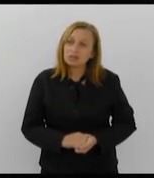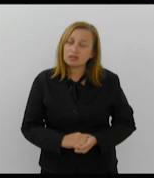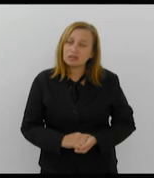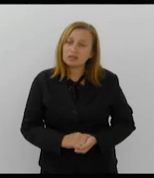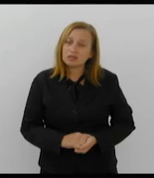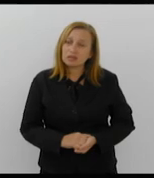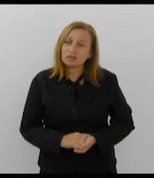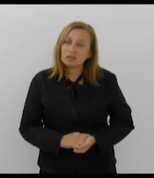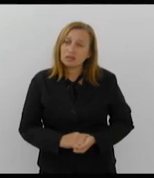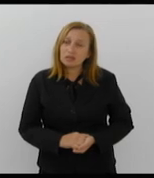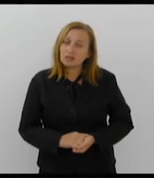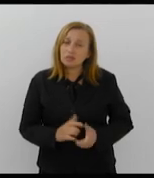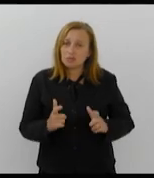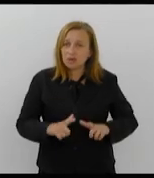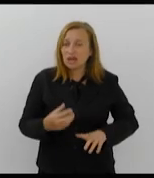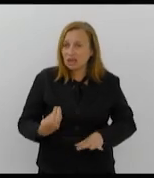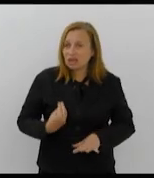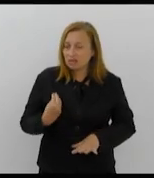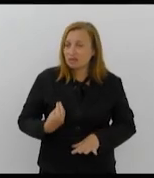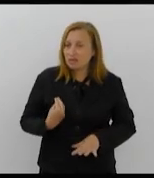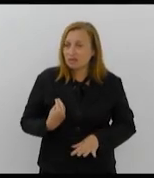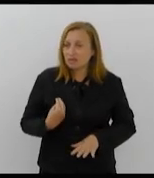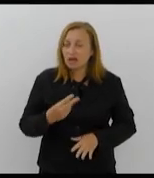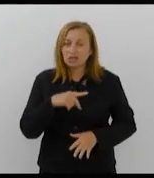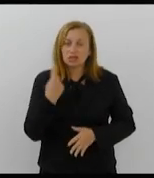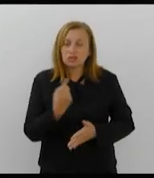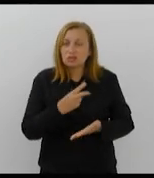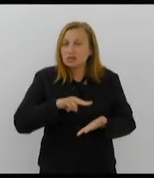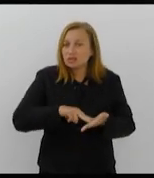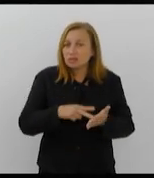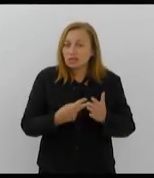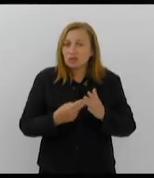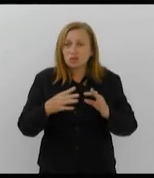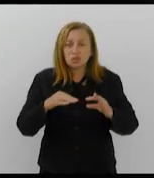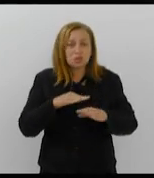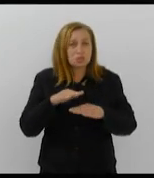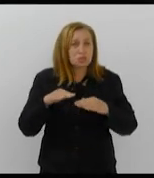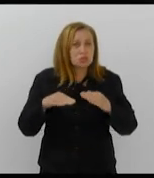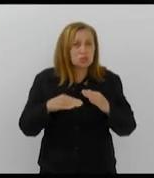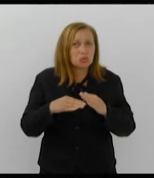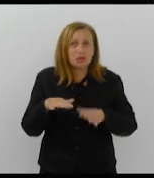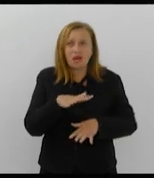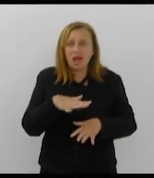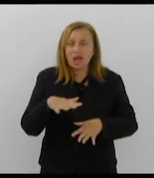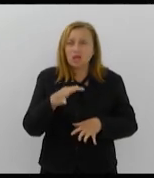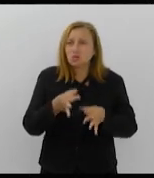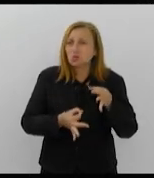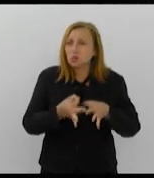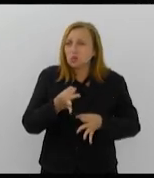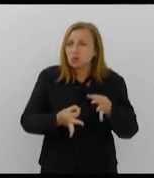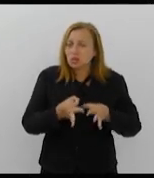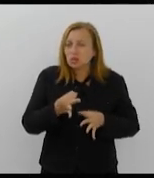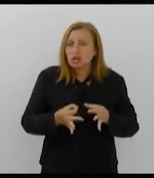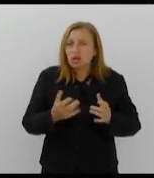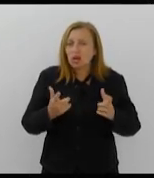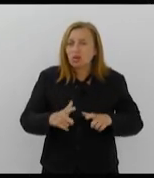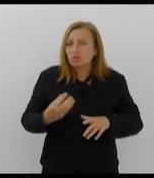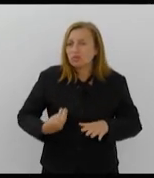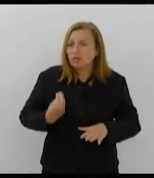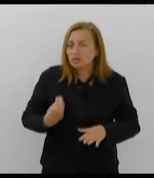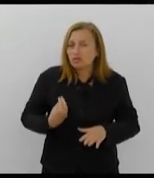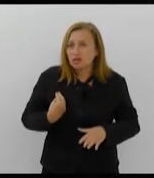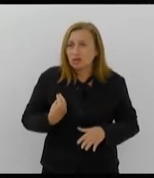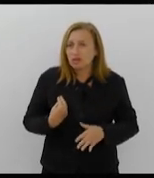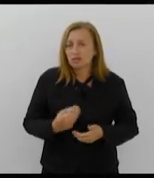vive. As nossas interpretações de todos, toda até jurídica, vem de onde a gente está.